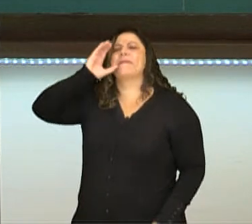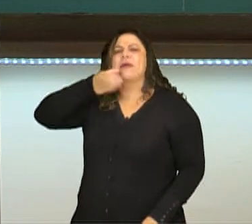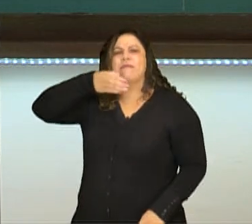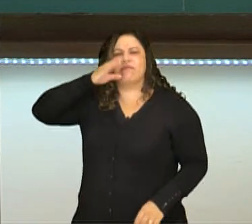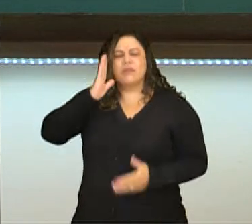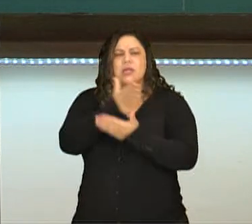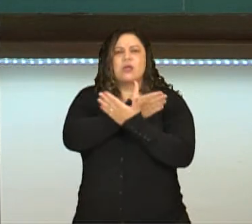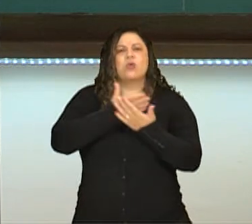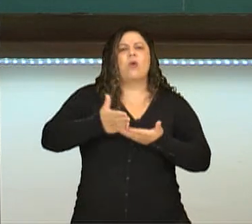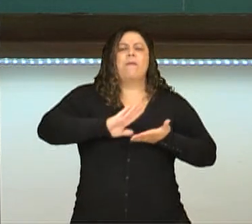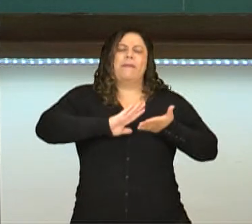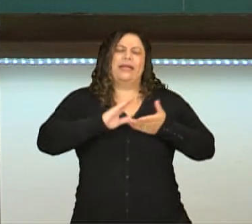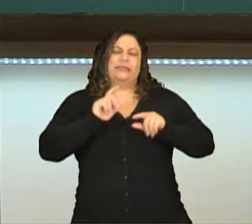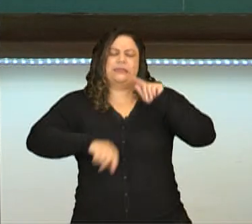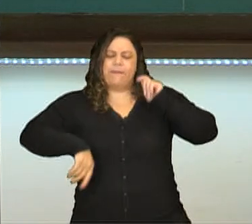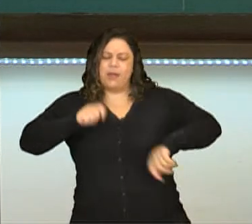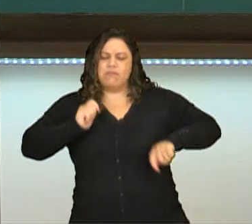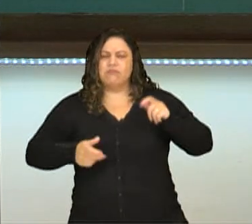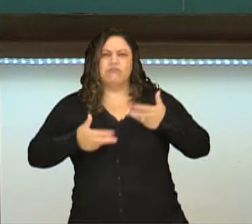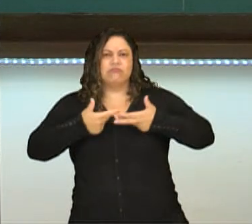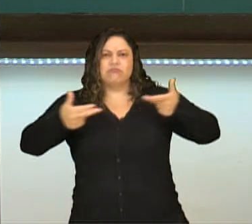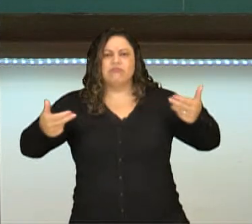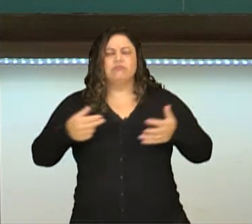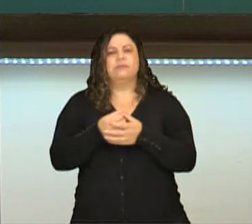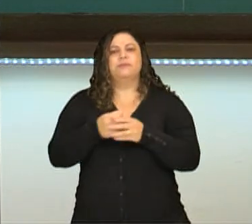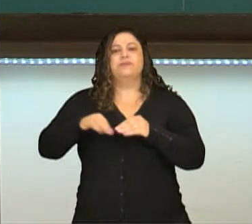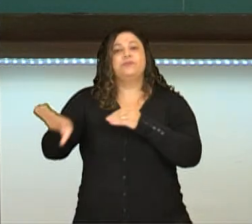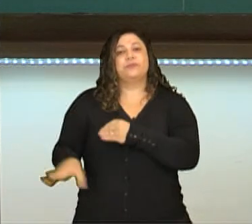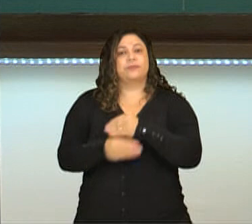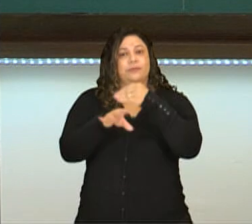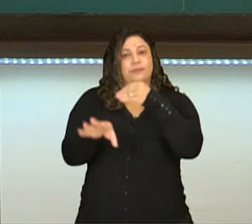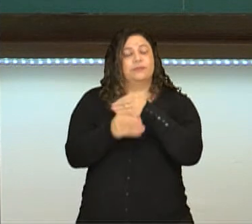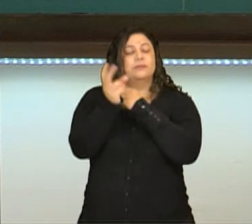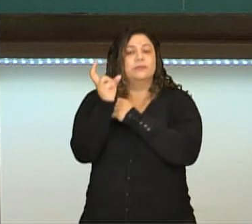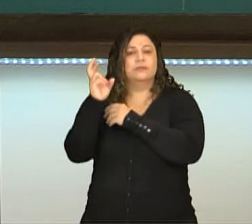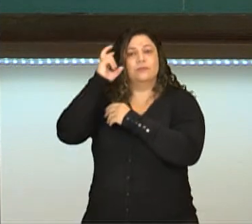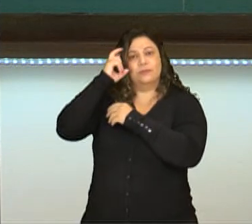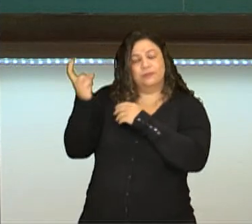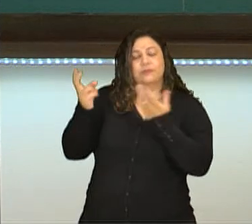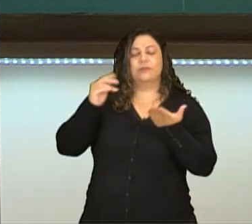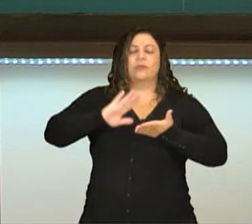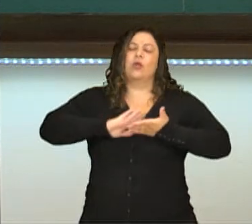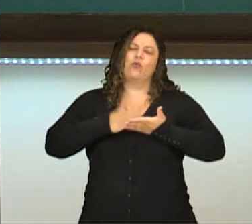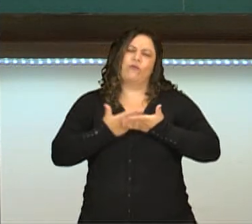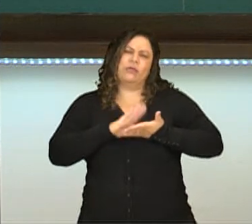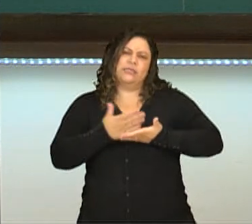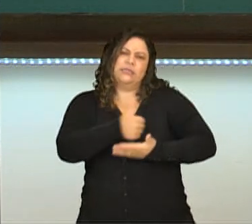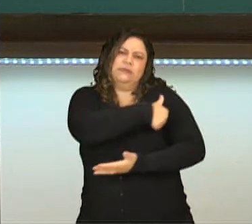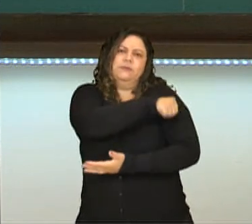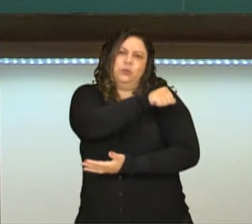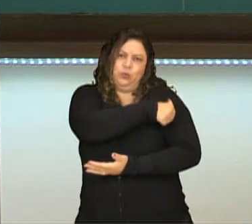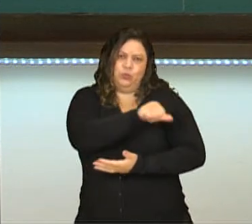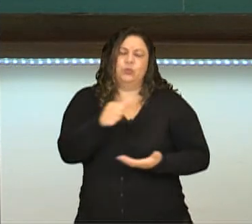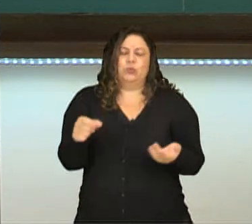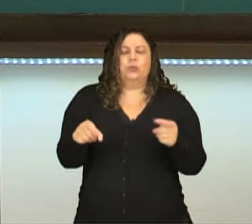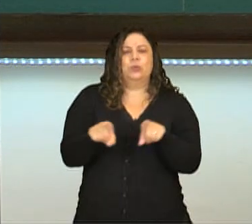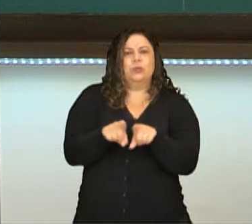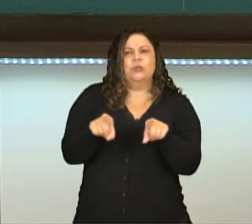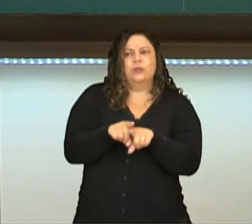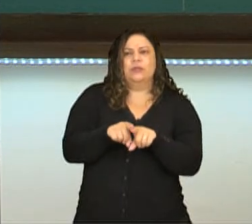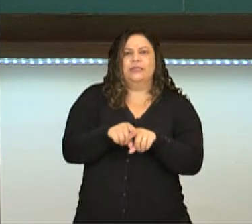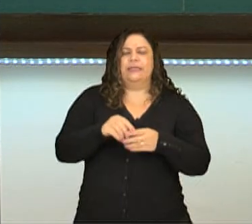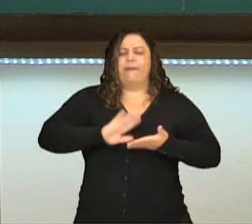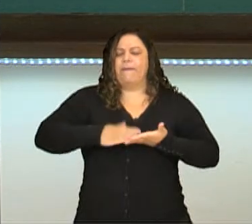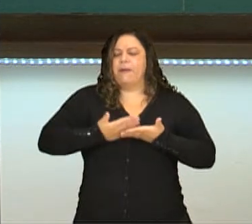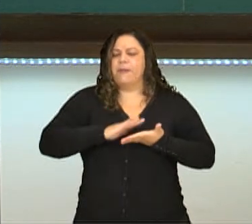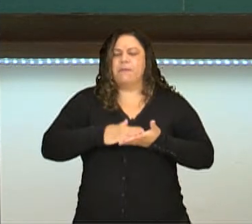tocar. Nós associamos com elementos da nossa cultura, quando nós falamos do samba no Rio, muitas vezes a própria roda de pagode, que